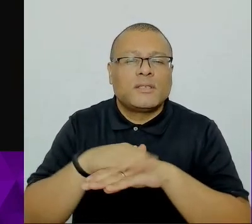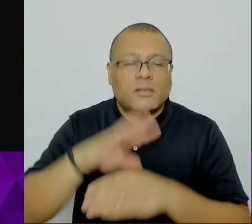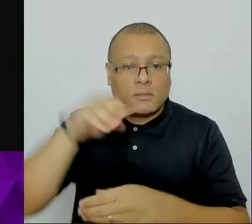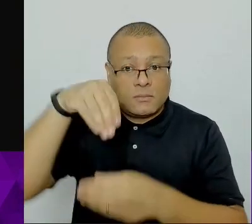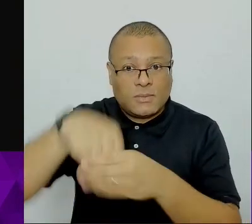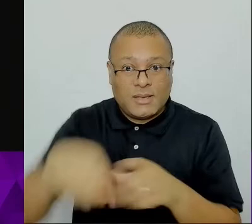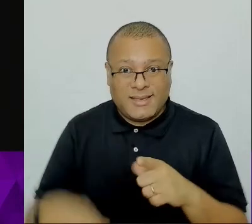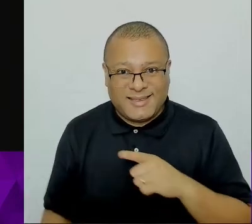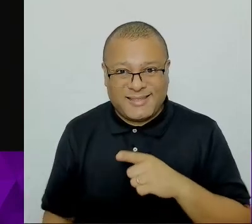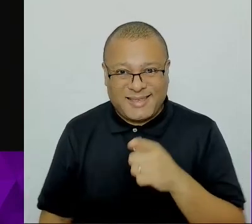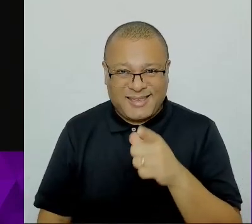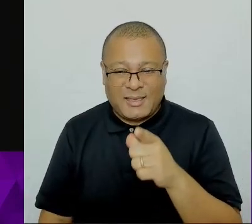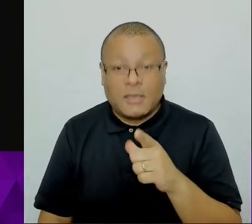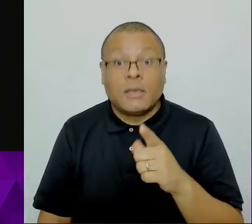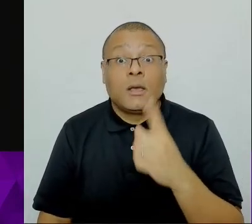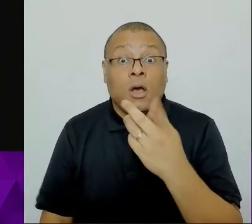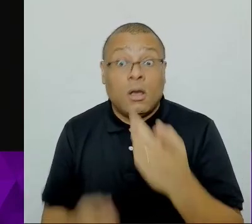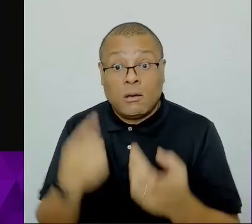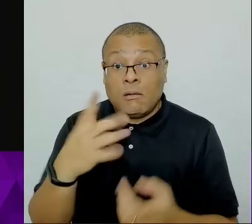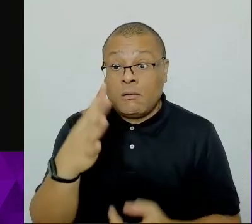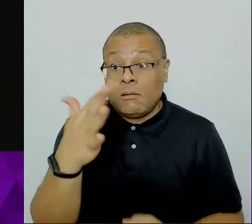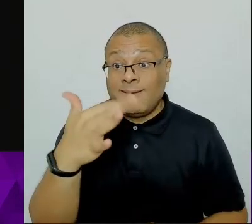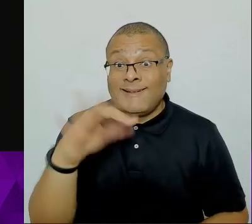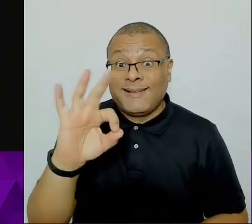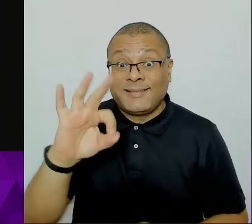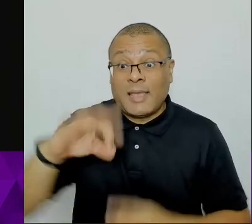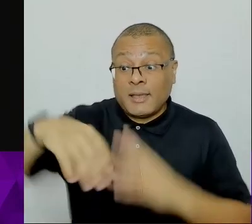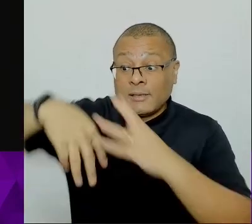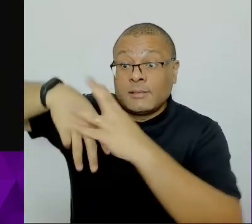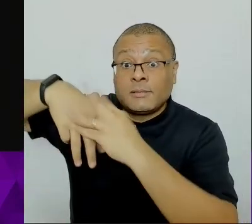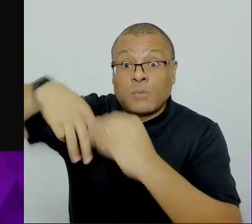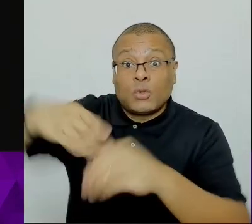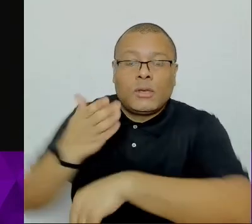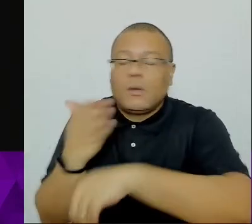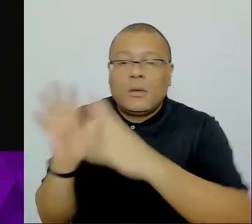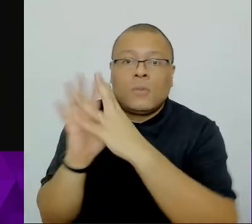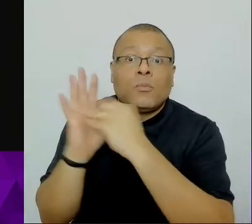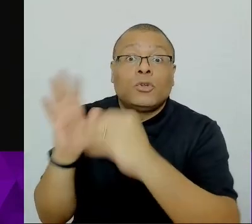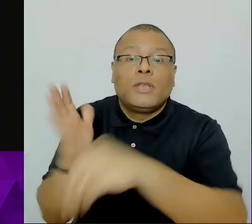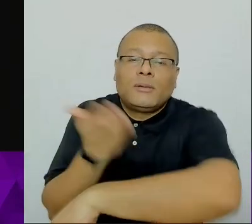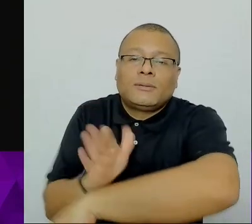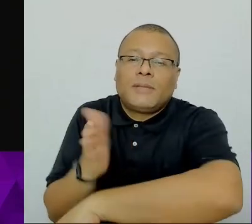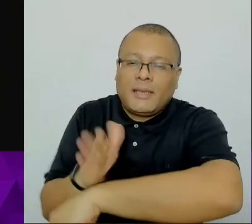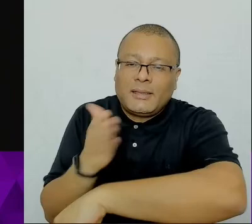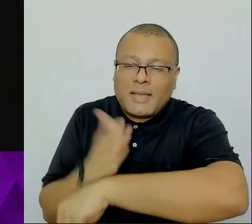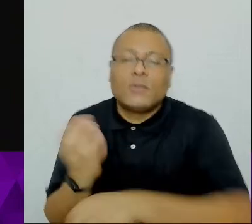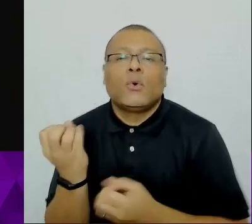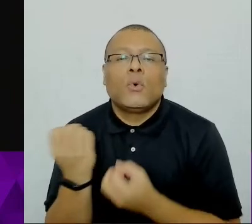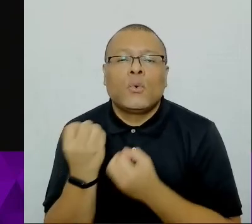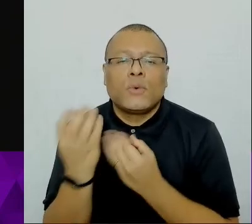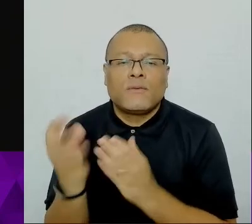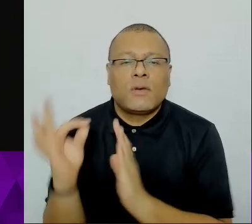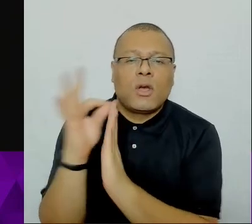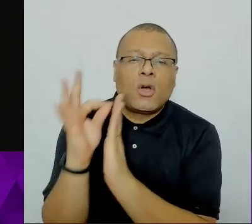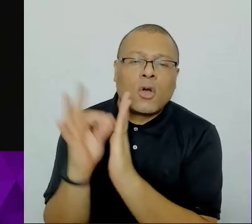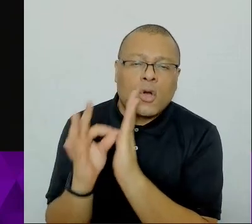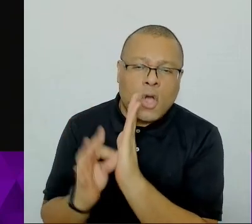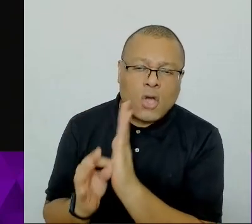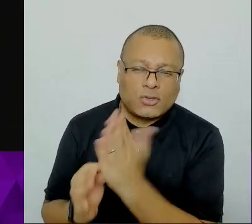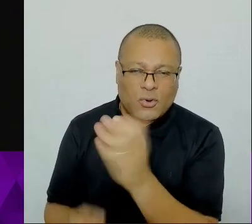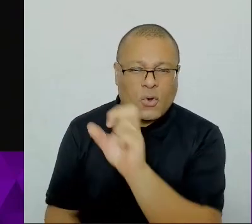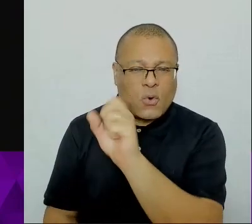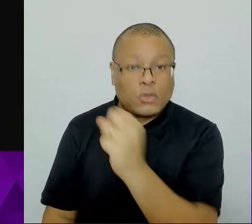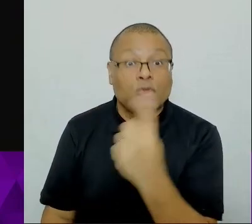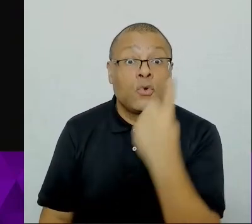dessa referência, então tem 10 modelos pré-treinados aqui dentro, tem resources de código, tem um